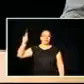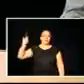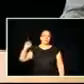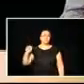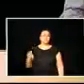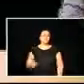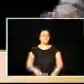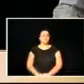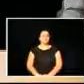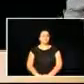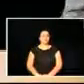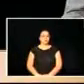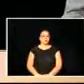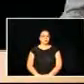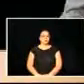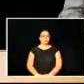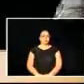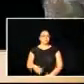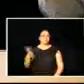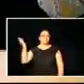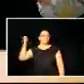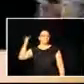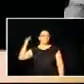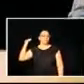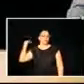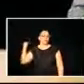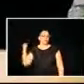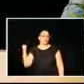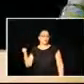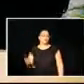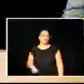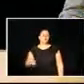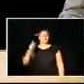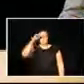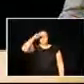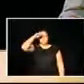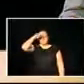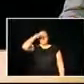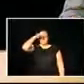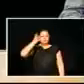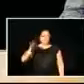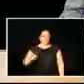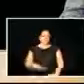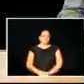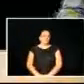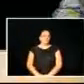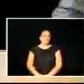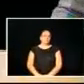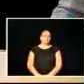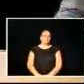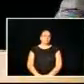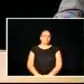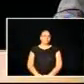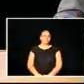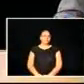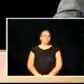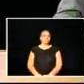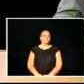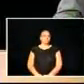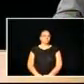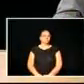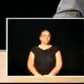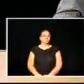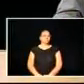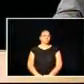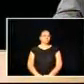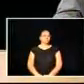com carinha na pizza, vereador, desenhinho, entendeu? É por isso que, para mim, sempre no campo das ideias. Até colaborando com Vossa Excelência.